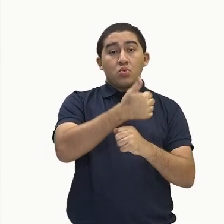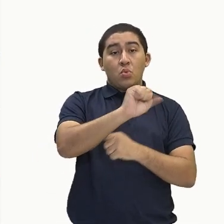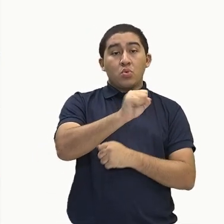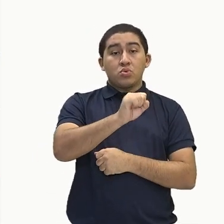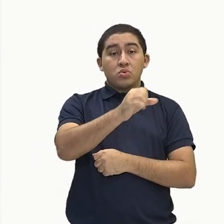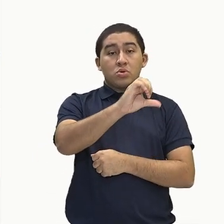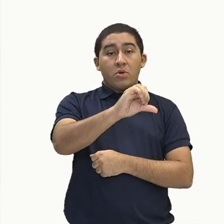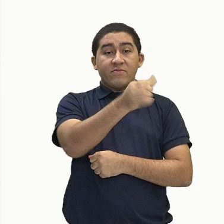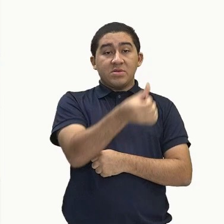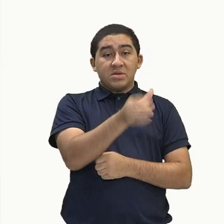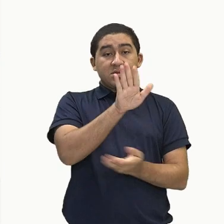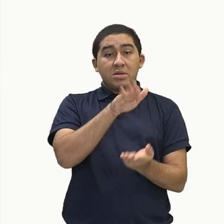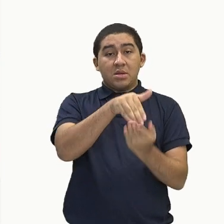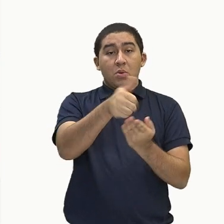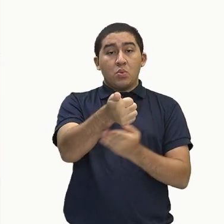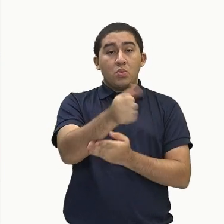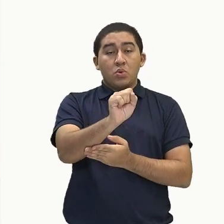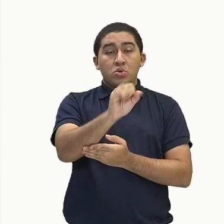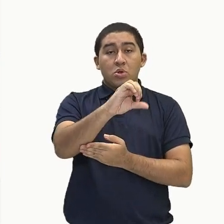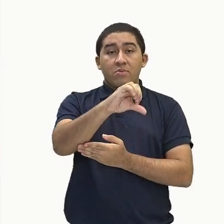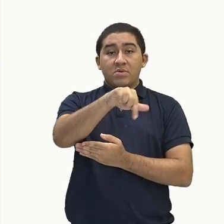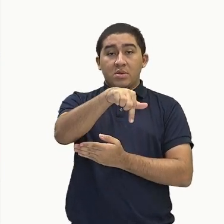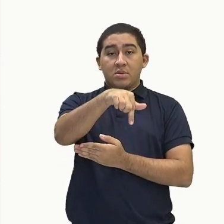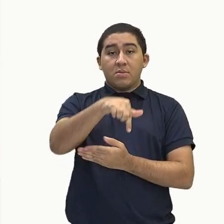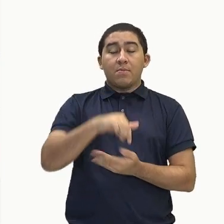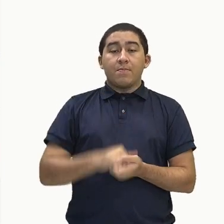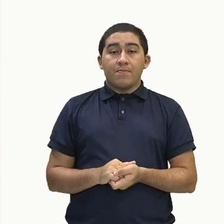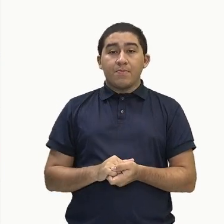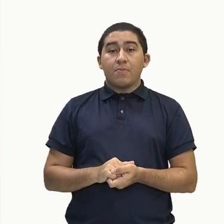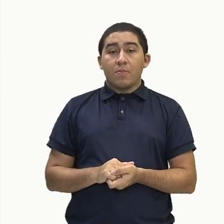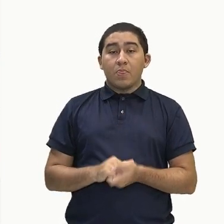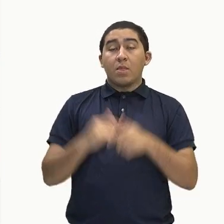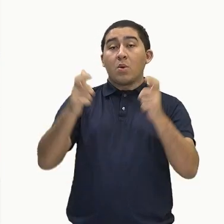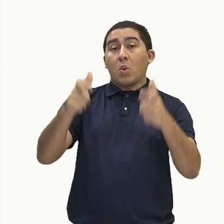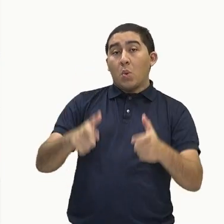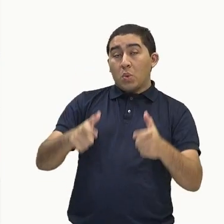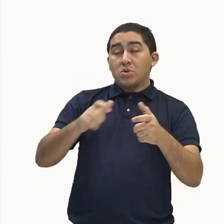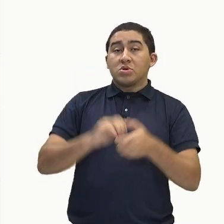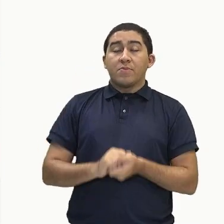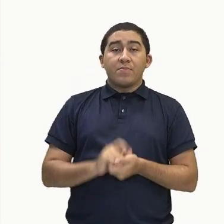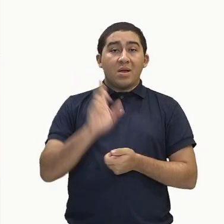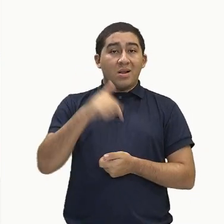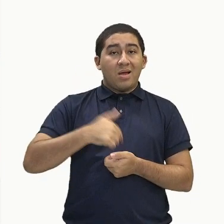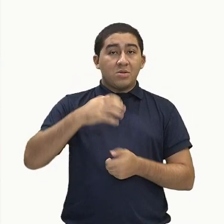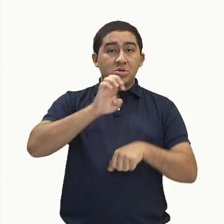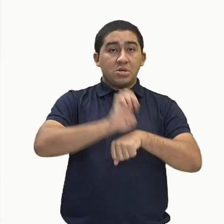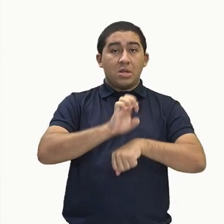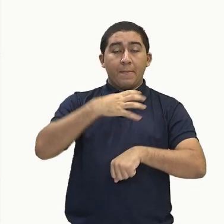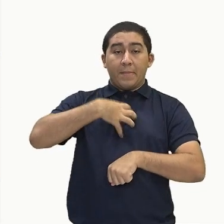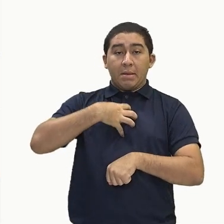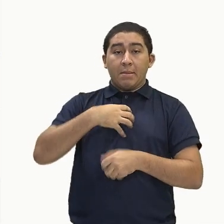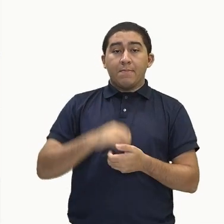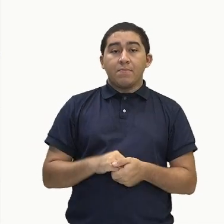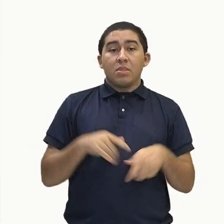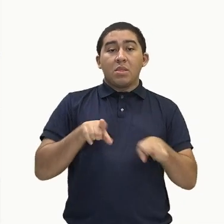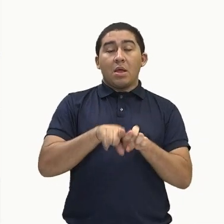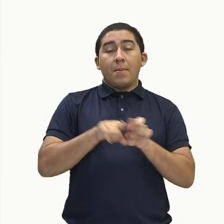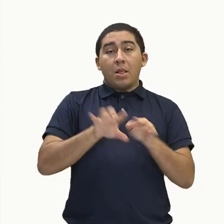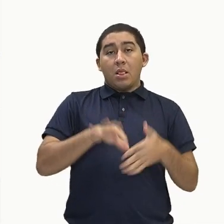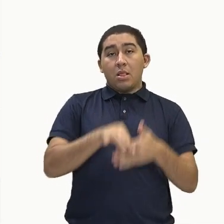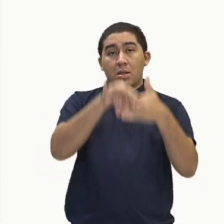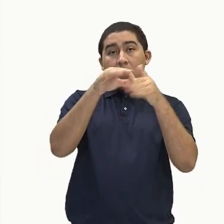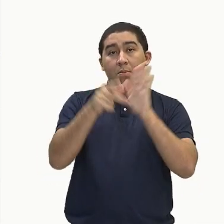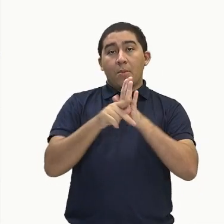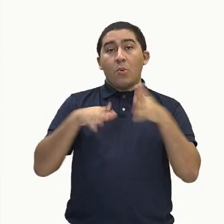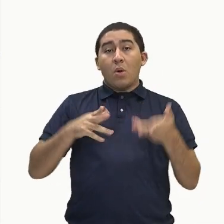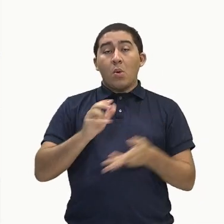1896 e 1897. Localização, sertão da Bahia. Os seus líderes, no caso de